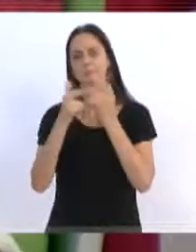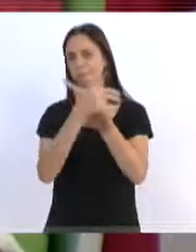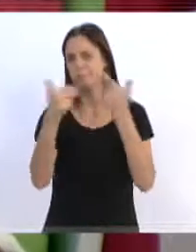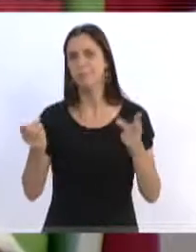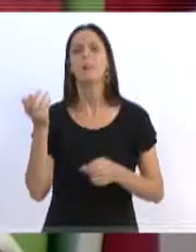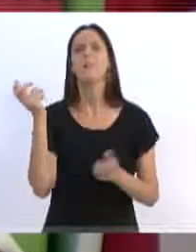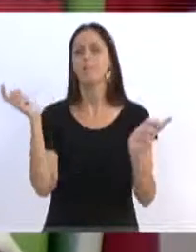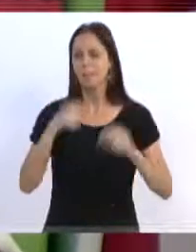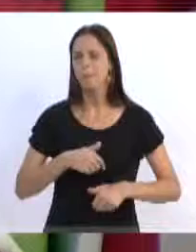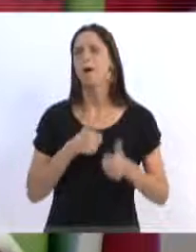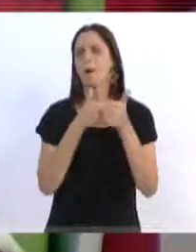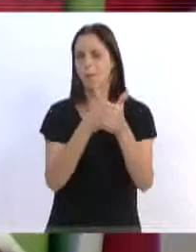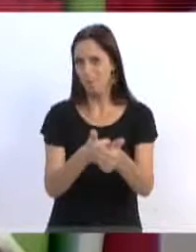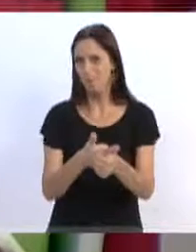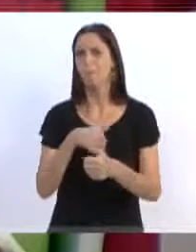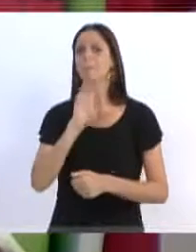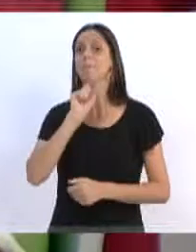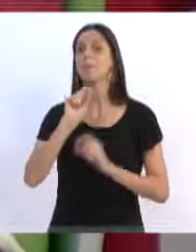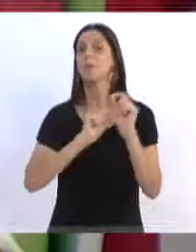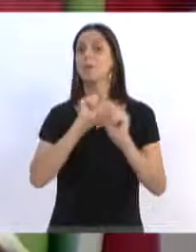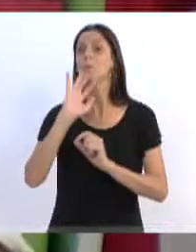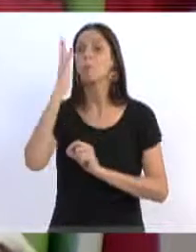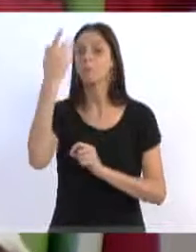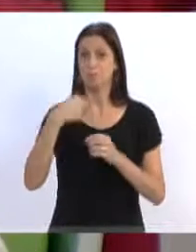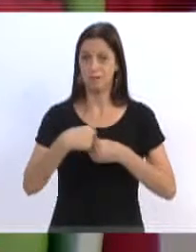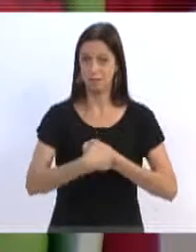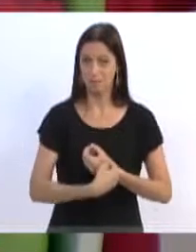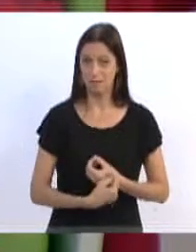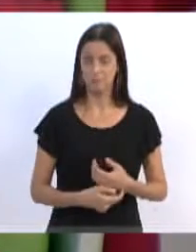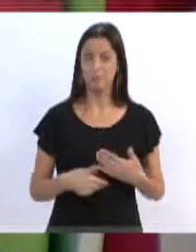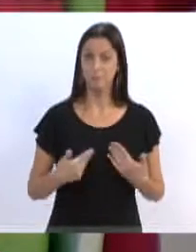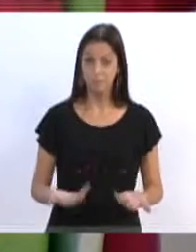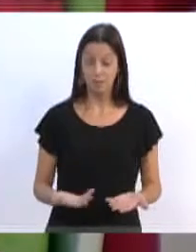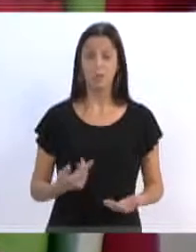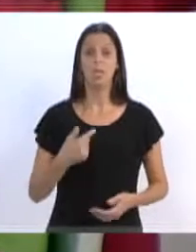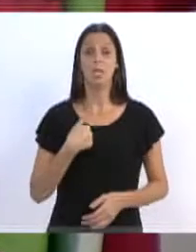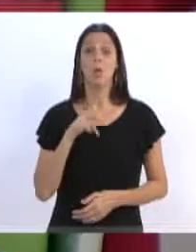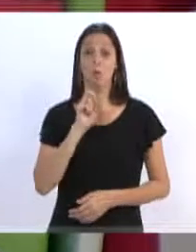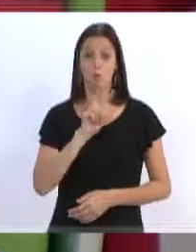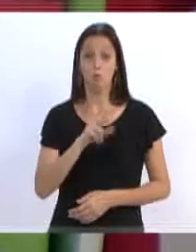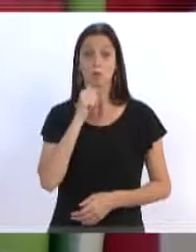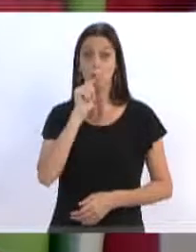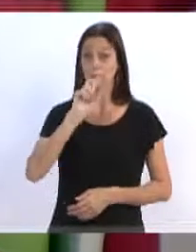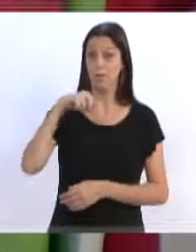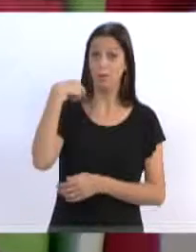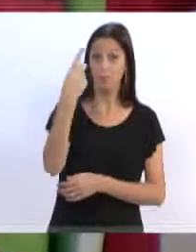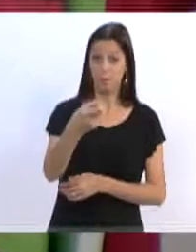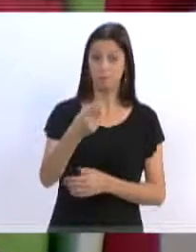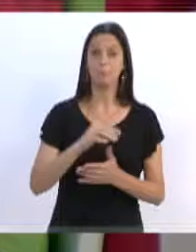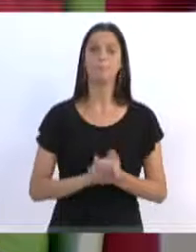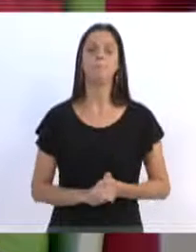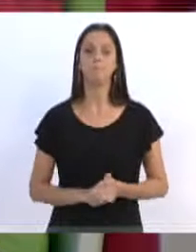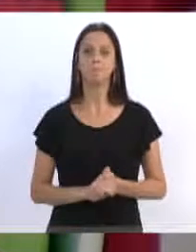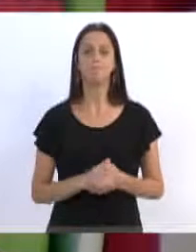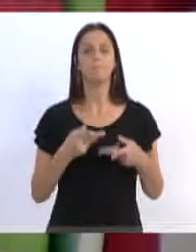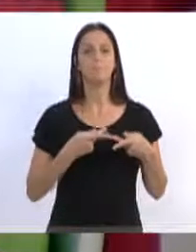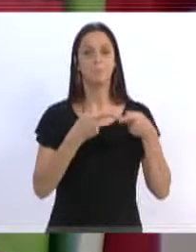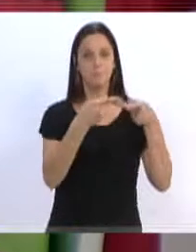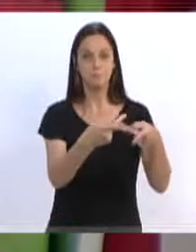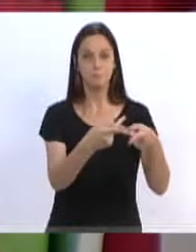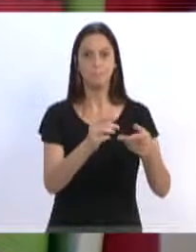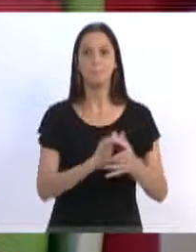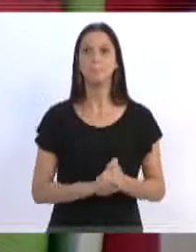na cidade eu quero e vou na semana que vem fazer uma visita